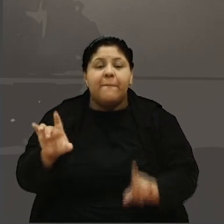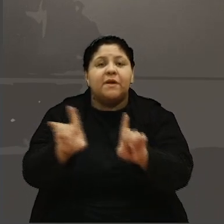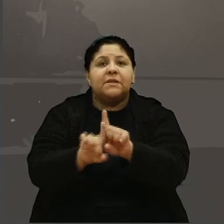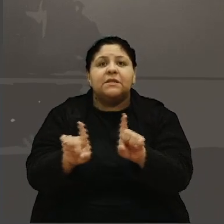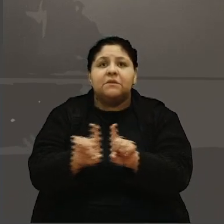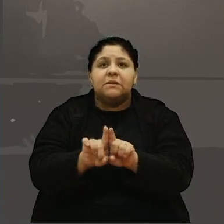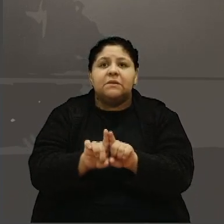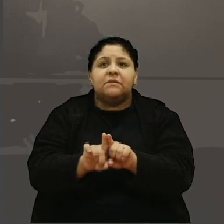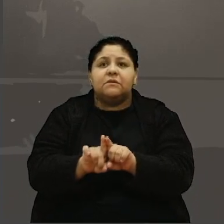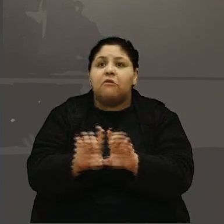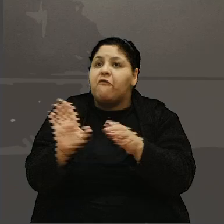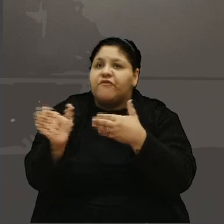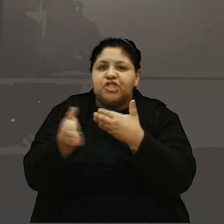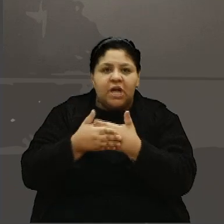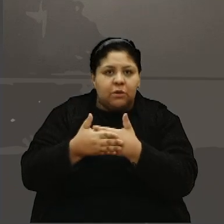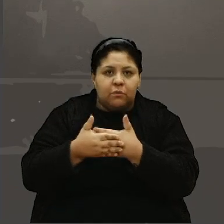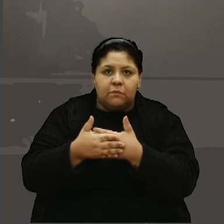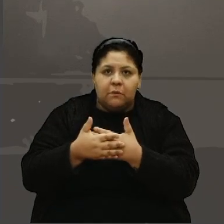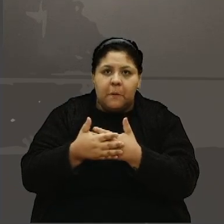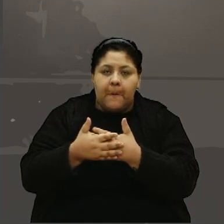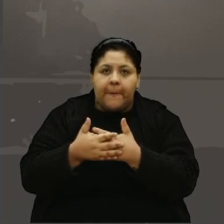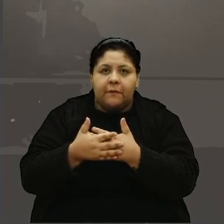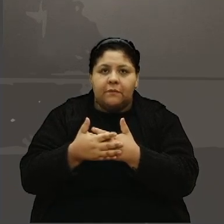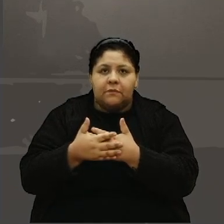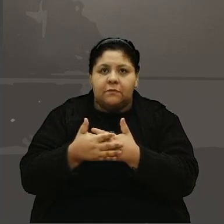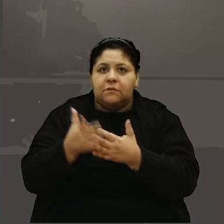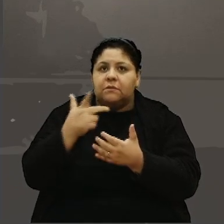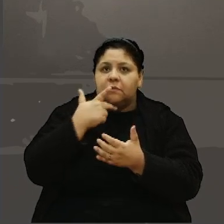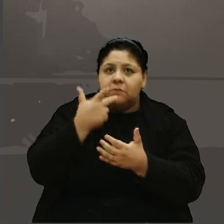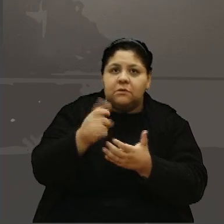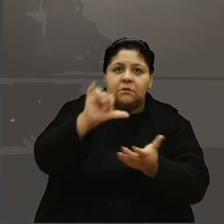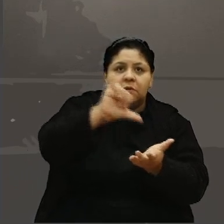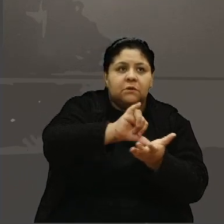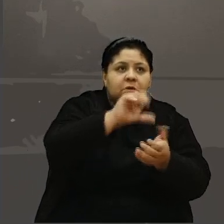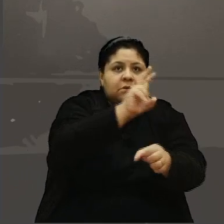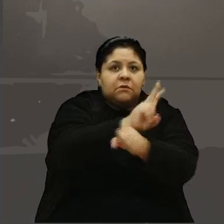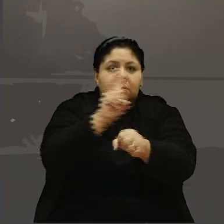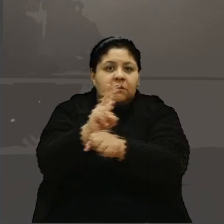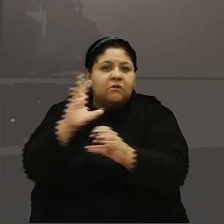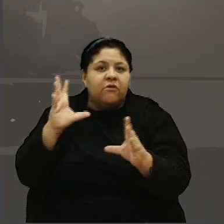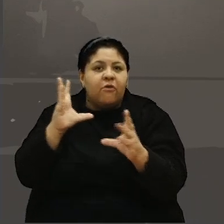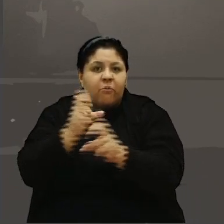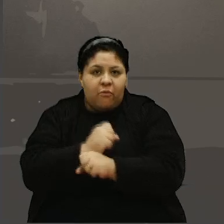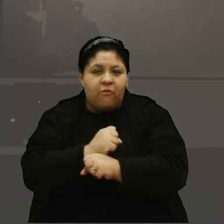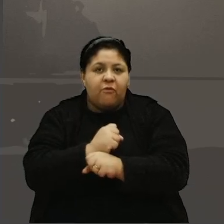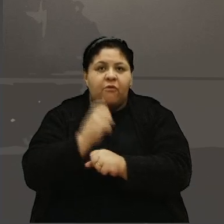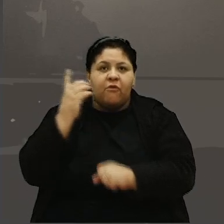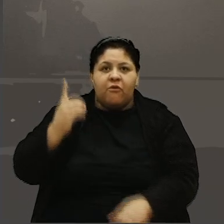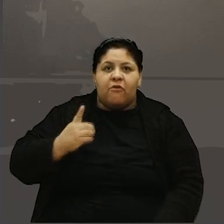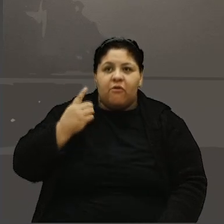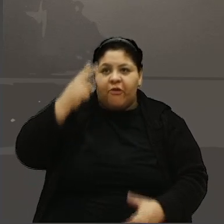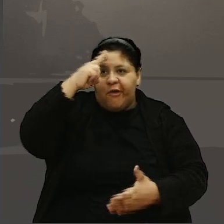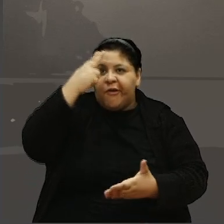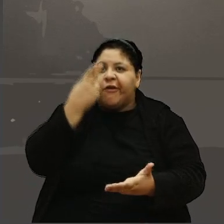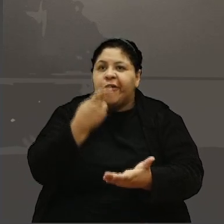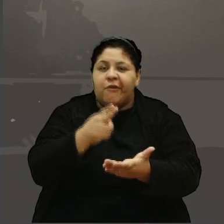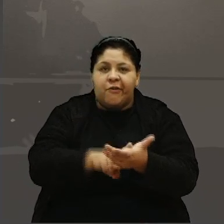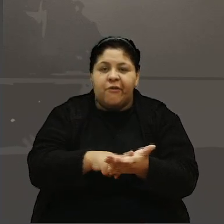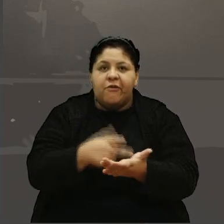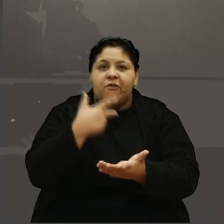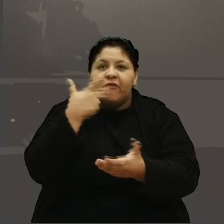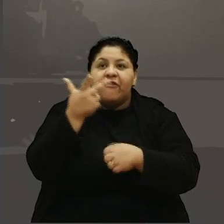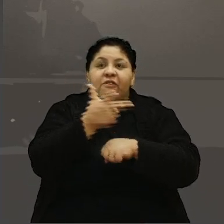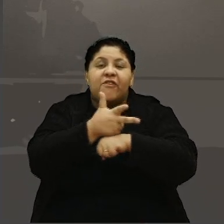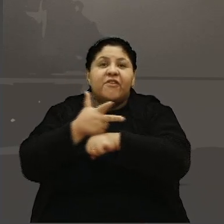também fechado. Sem falar do Centro de Proteção Animal, que o deputado Nerio Carteiro foi fazer um vídeo